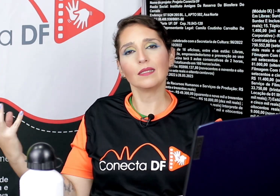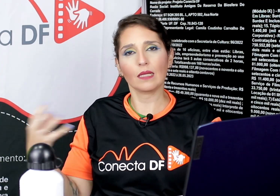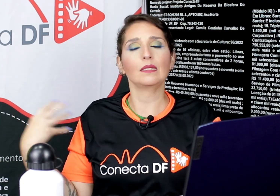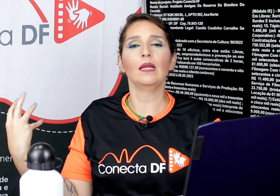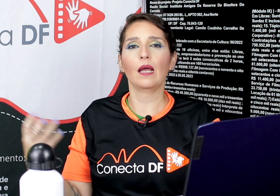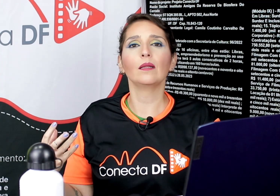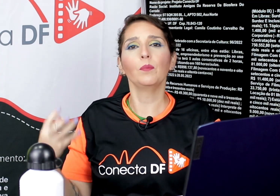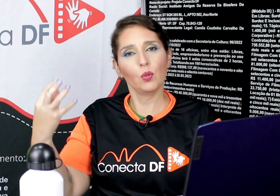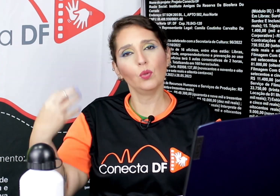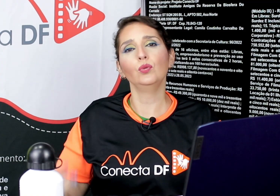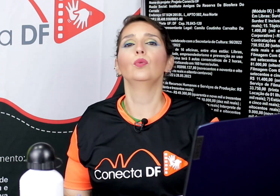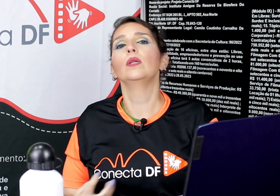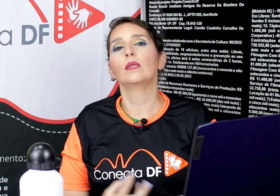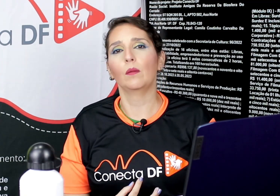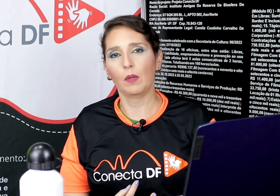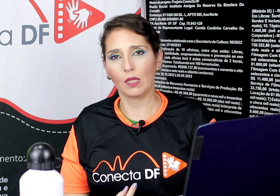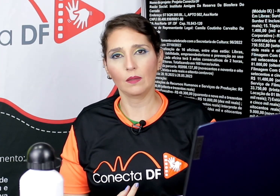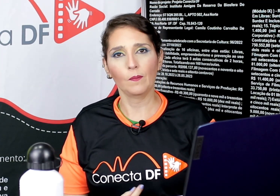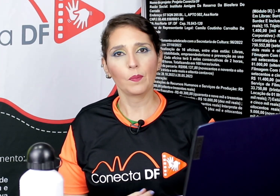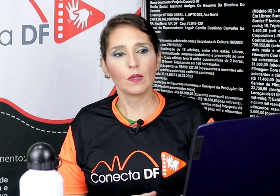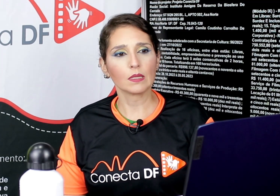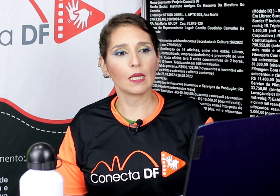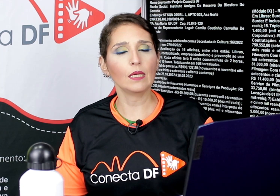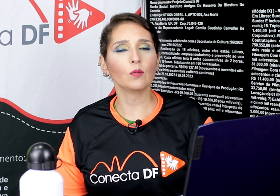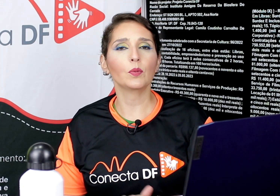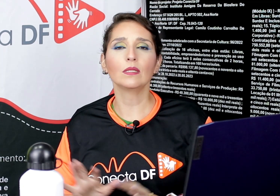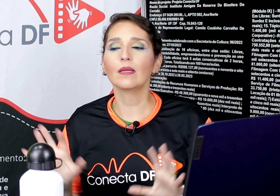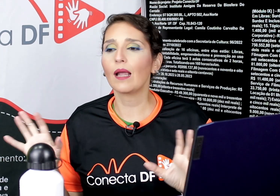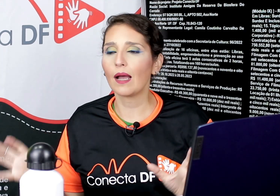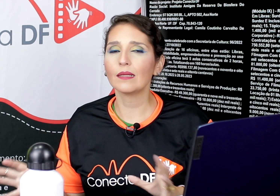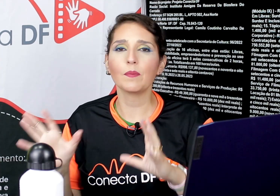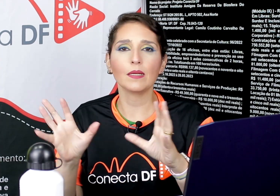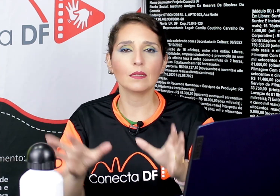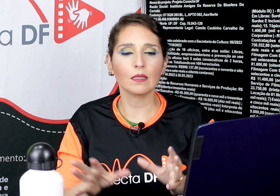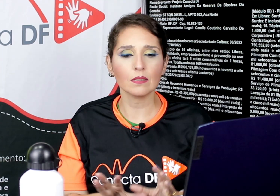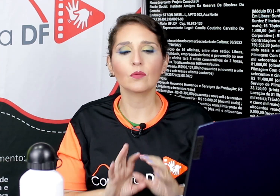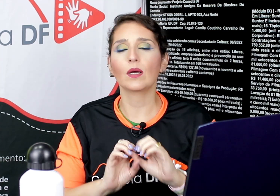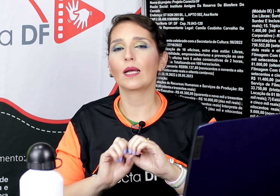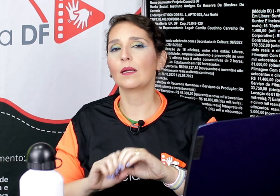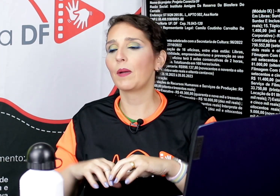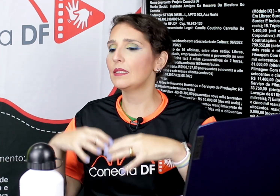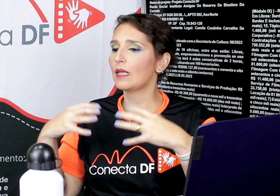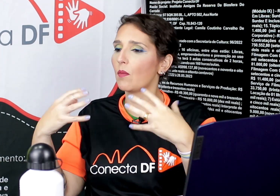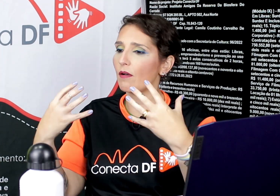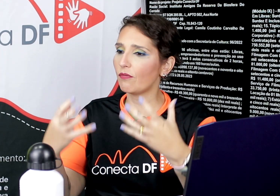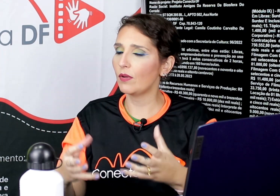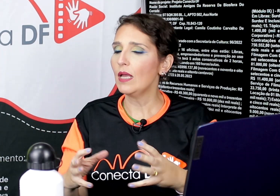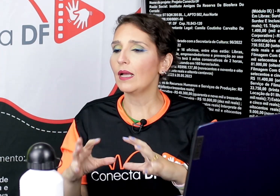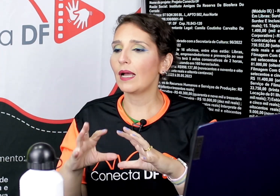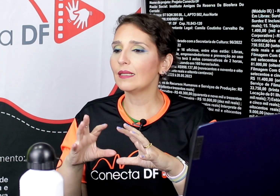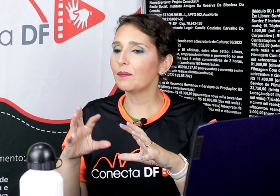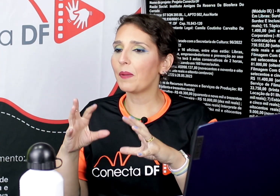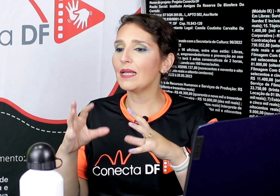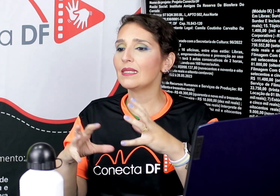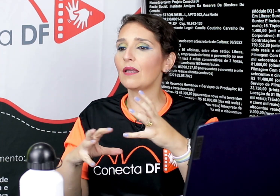ela está cercada por cultura também. Certo? Por isso que cada país tem a sua, cada país tem